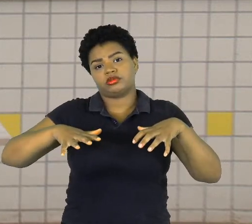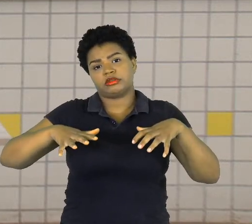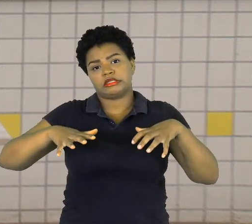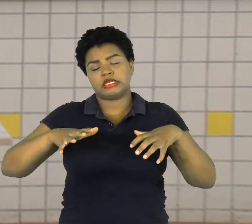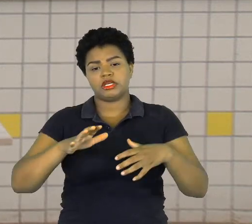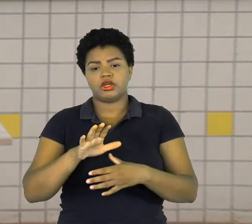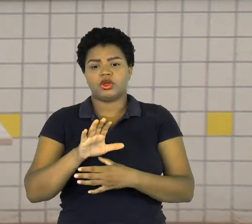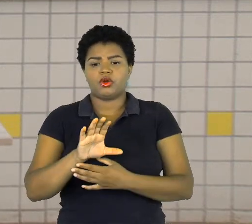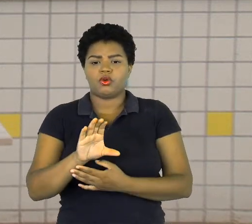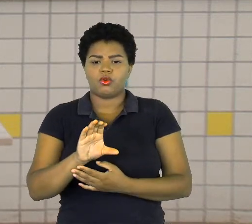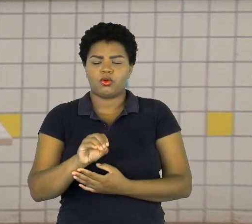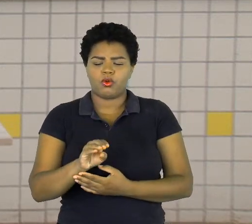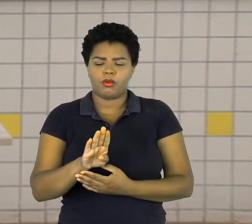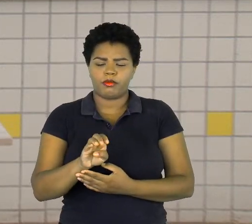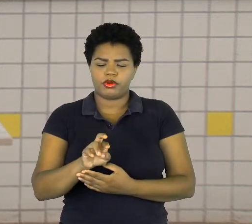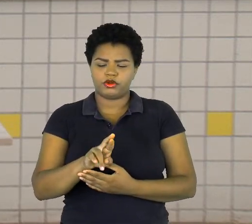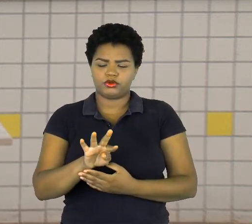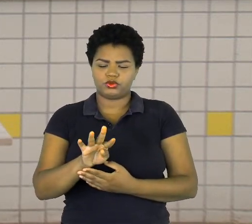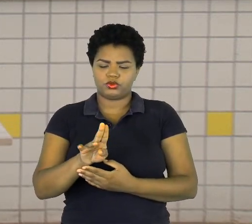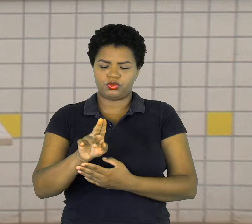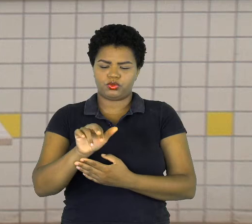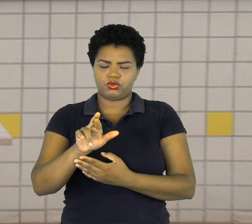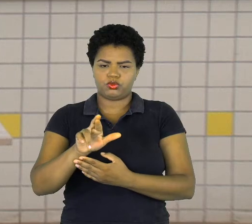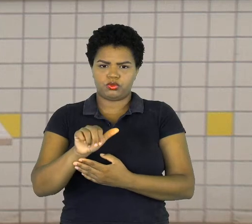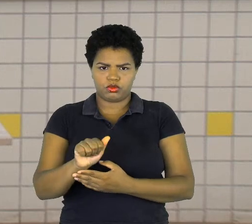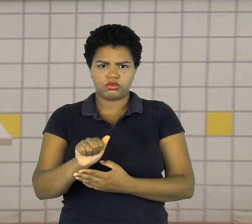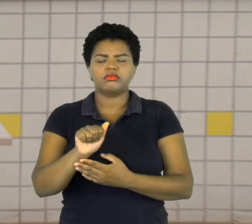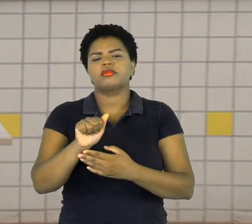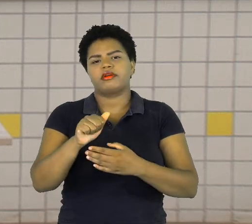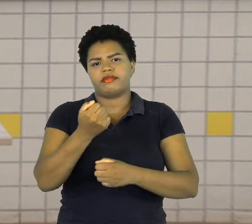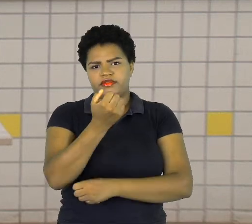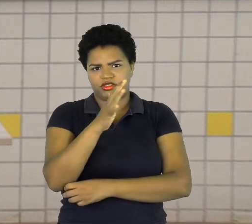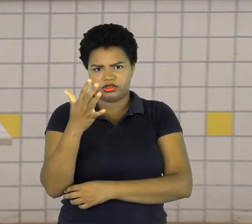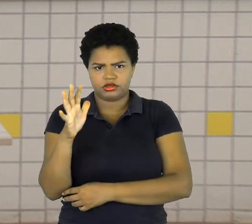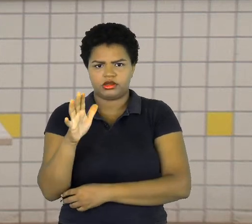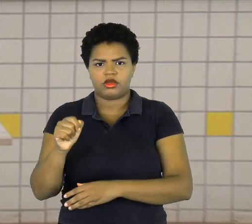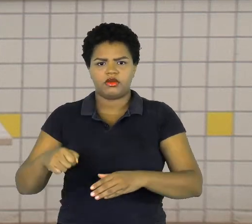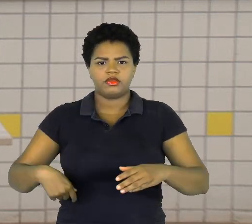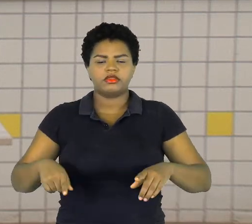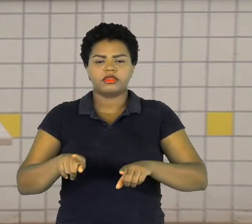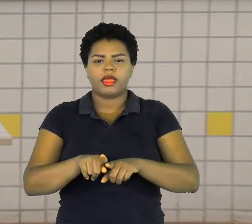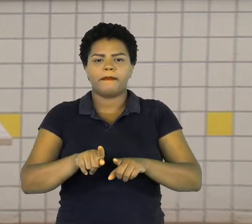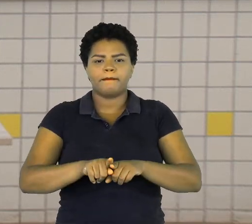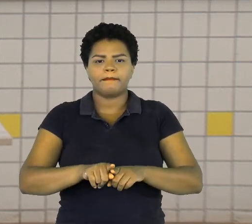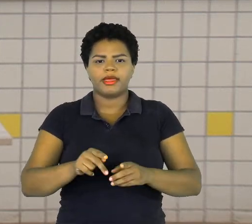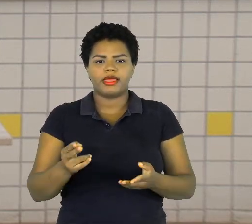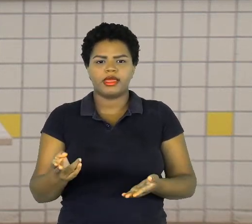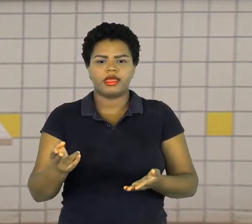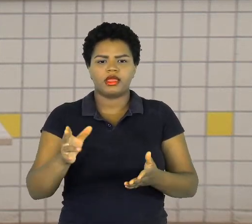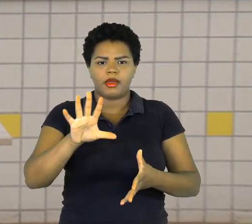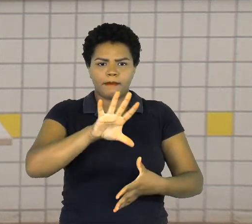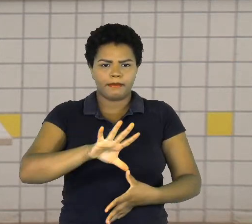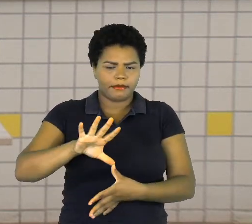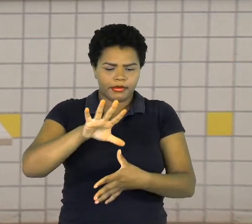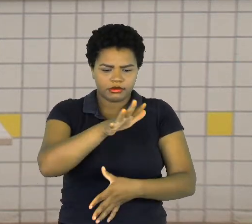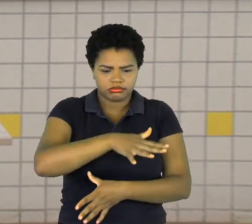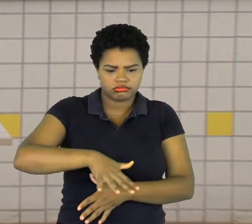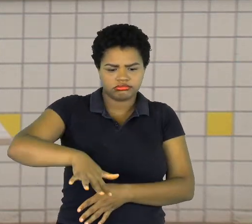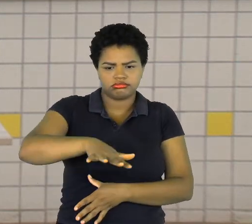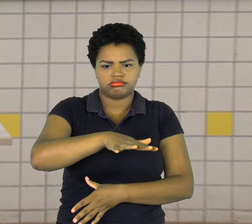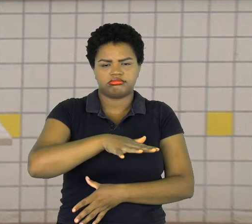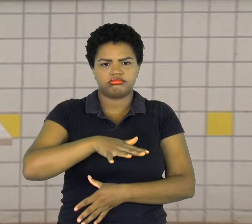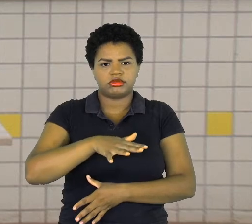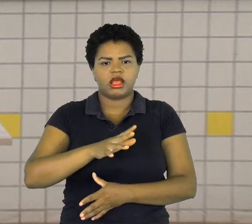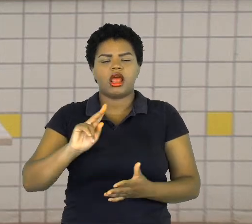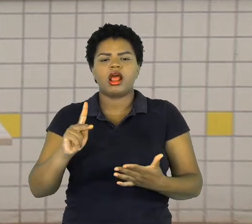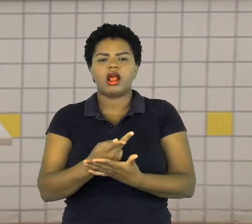da cobertura vegetal, a topografia do terreno, isso aumenta a erosão. Quais são as causas? De modo